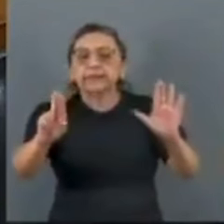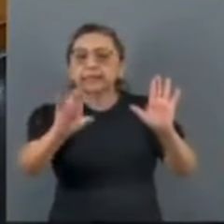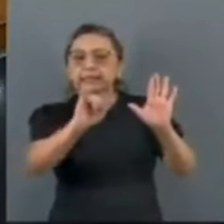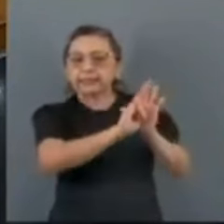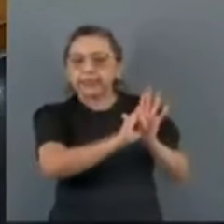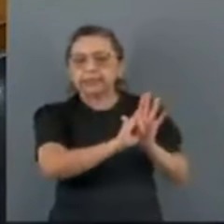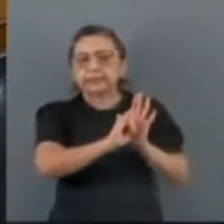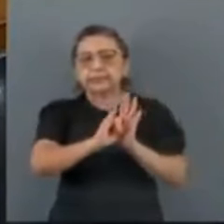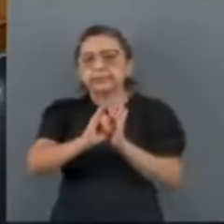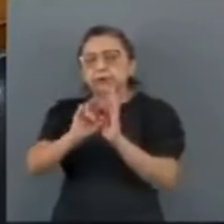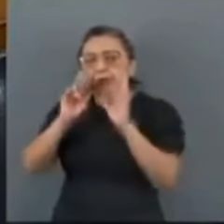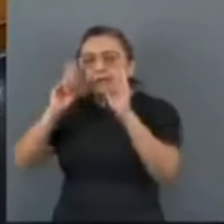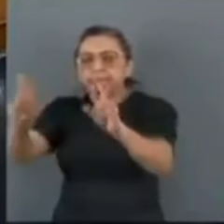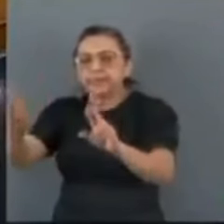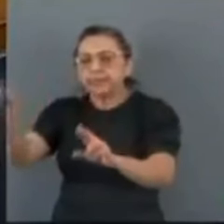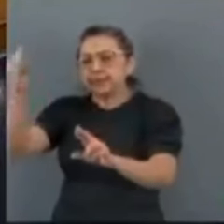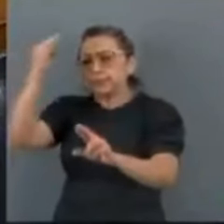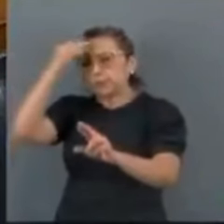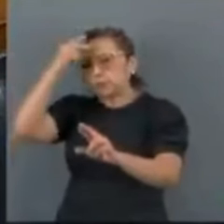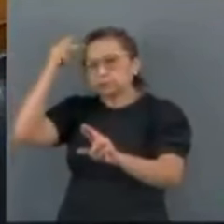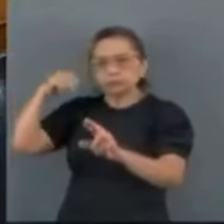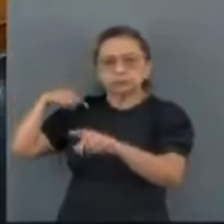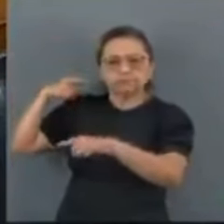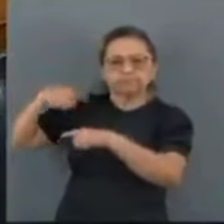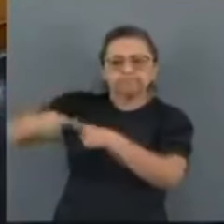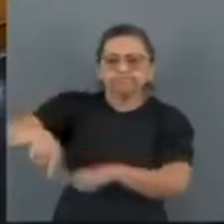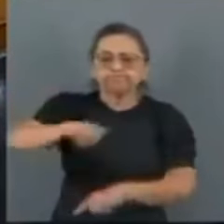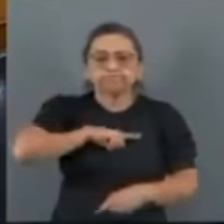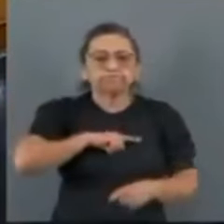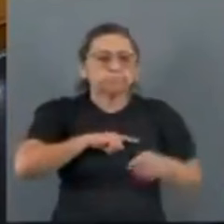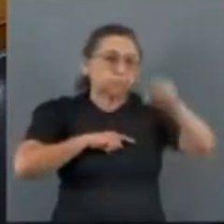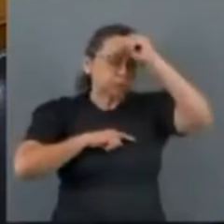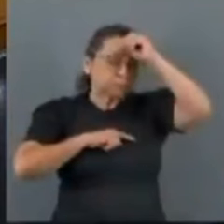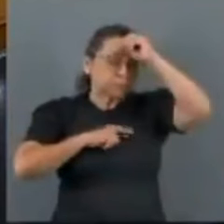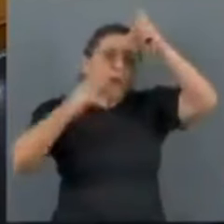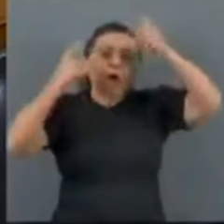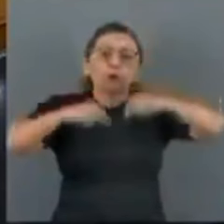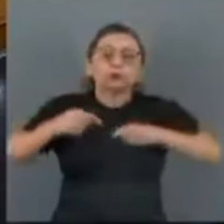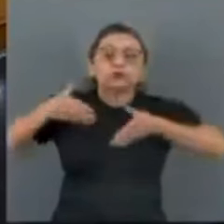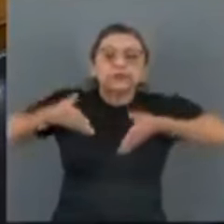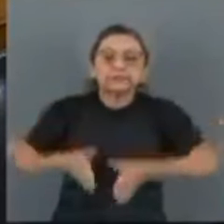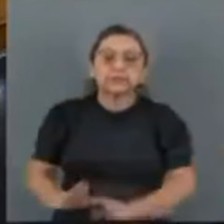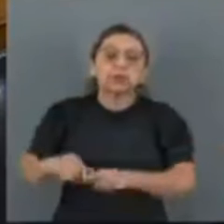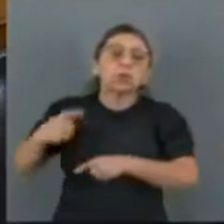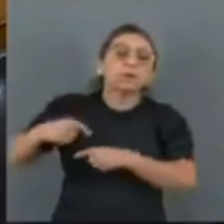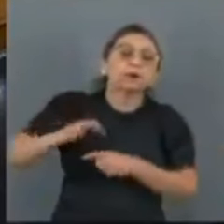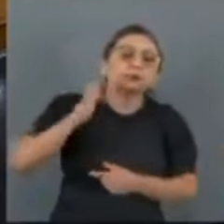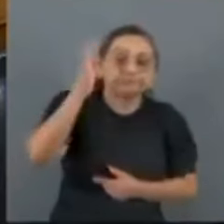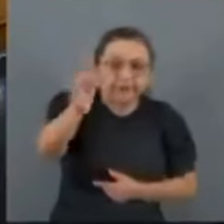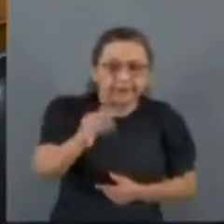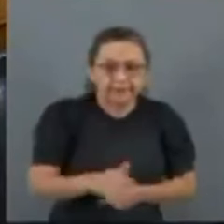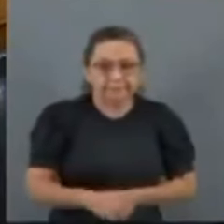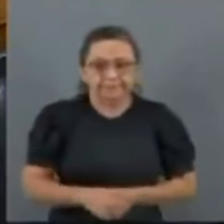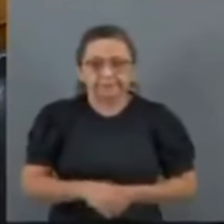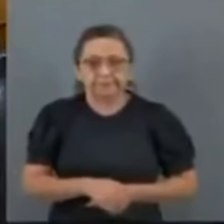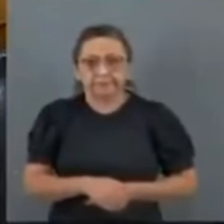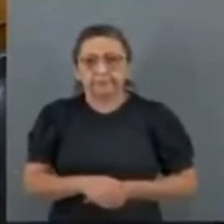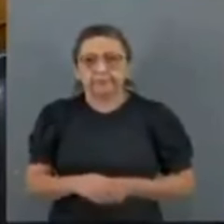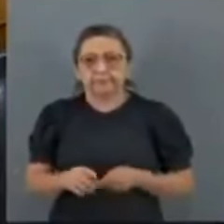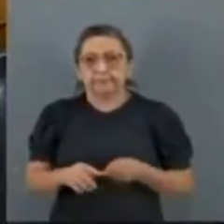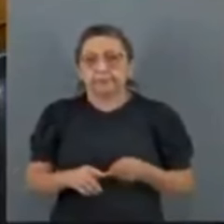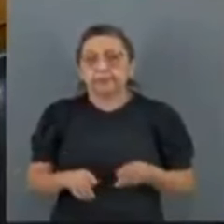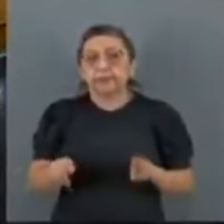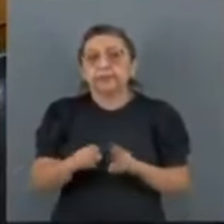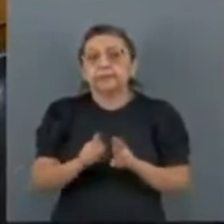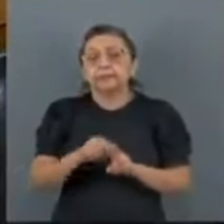memória dos seus mortos não sabe de onde veio e nem sabe para onde vai. Foi